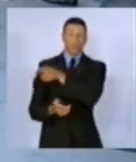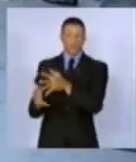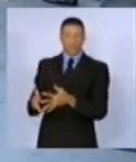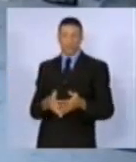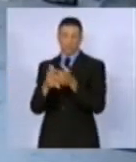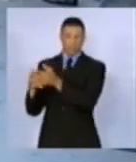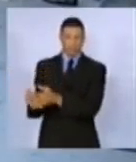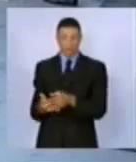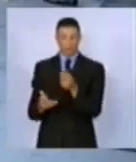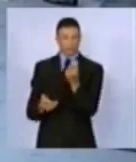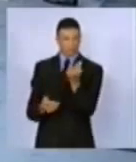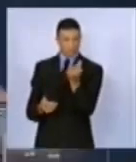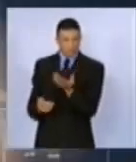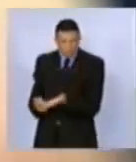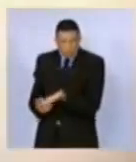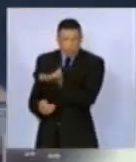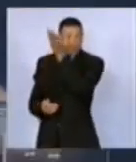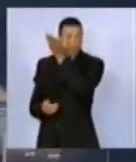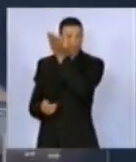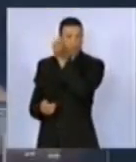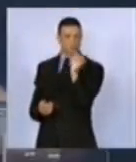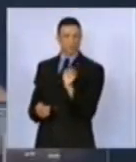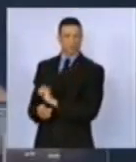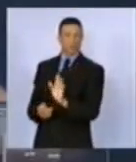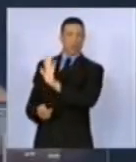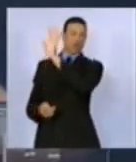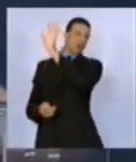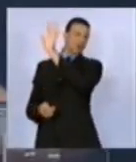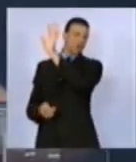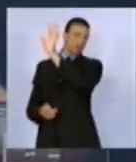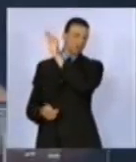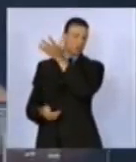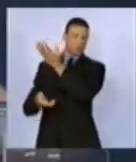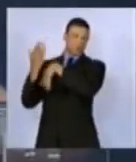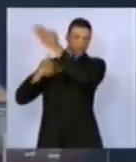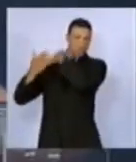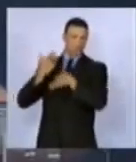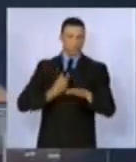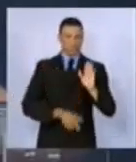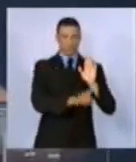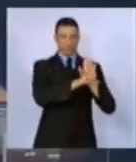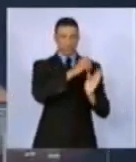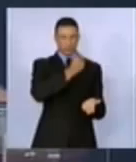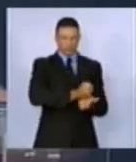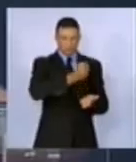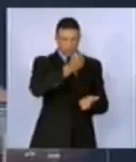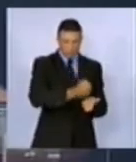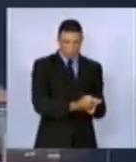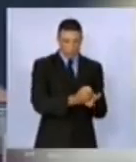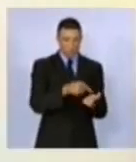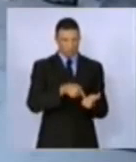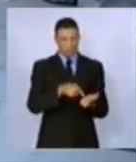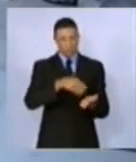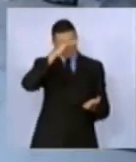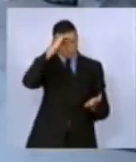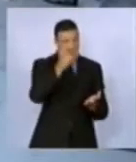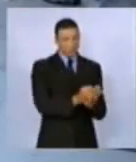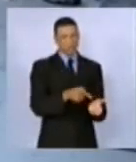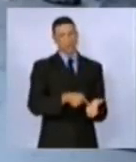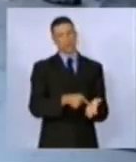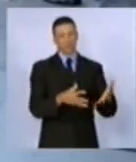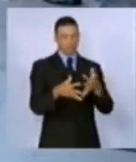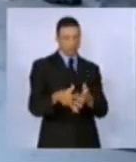aumentou sensivelmente quer dizer eh havia eh uma legislação havia um protocolos necessidade de você fazer a colheita